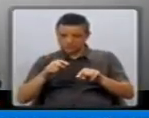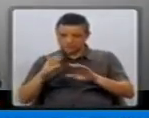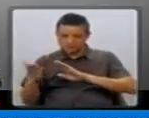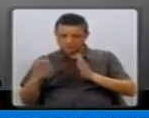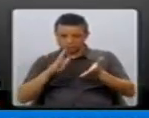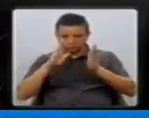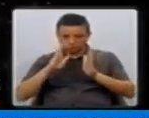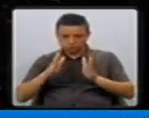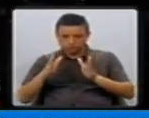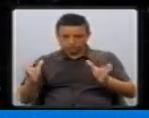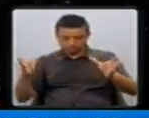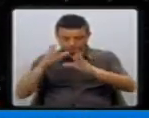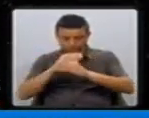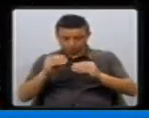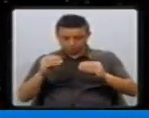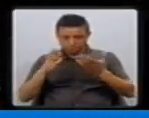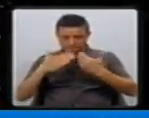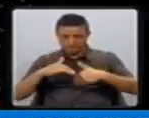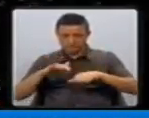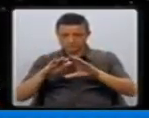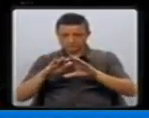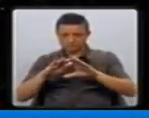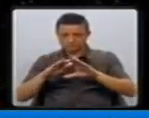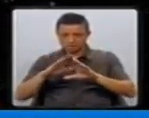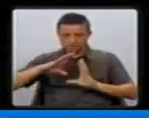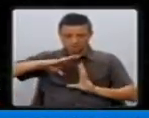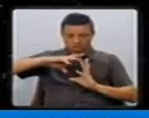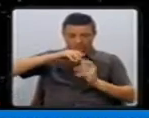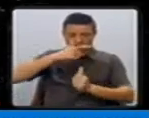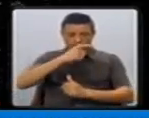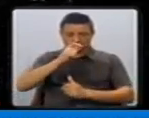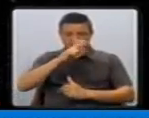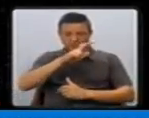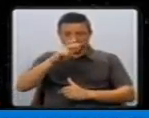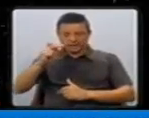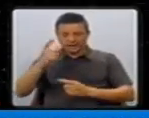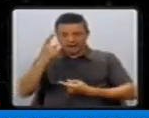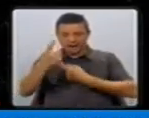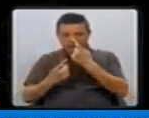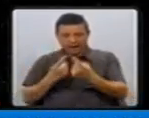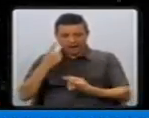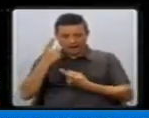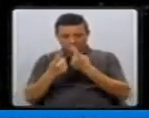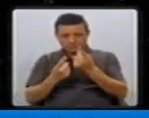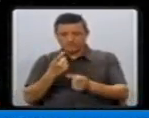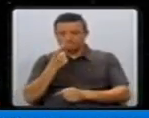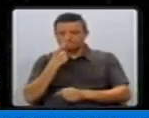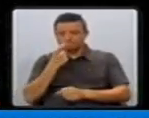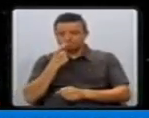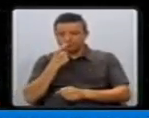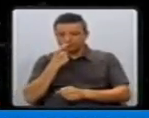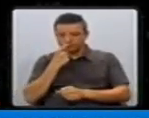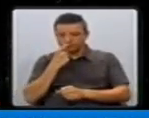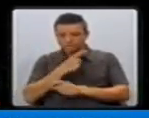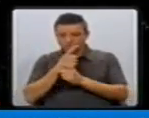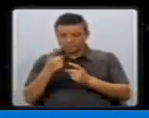já se terá vaporizado, mas na Terra chegaram algumas mensagens rochosas, digamos assim,